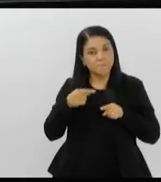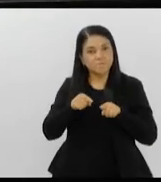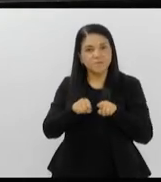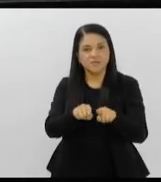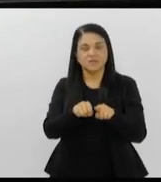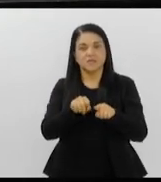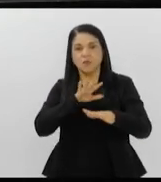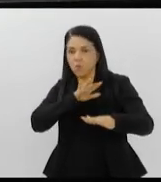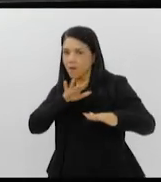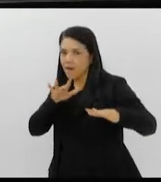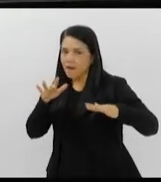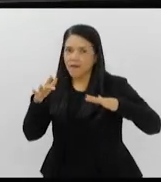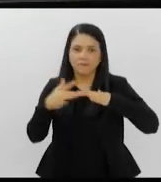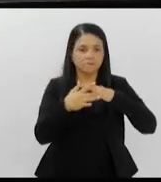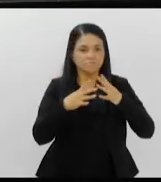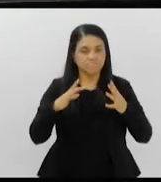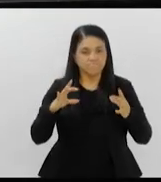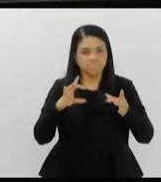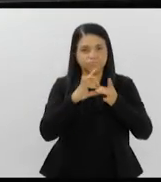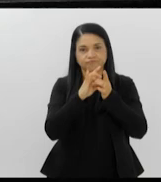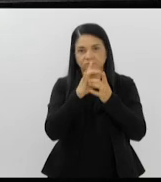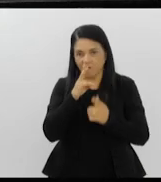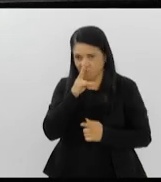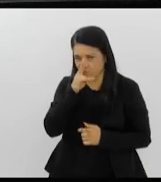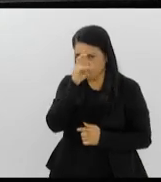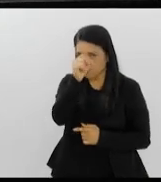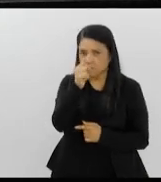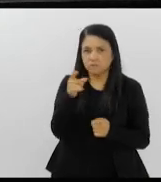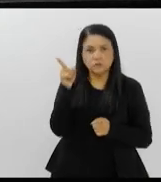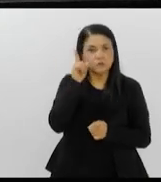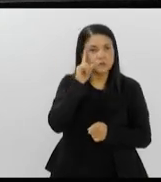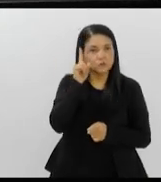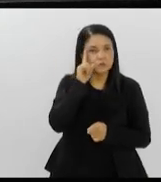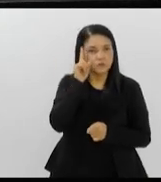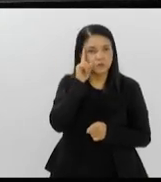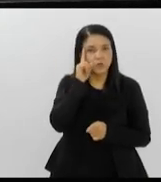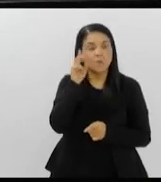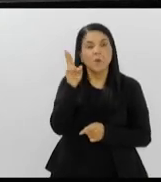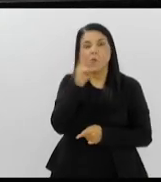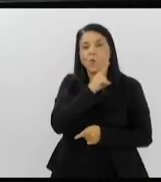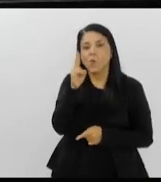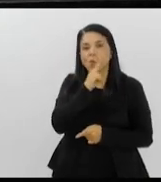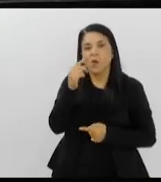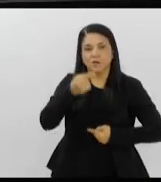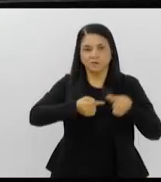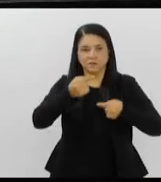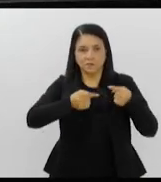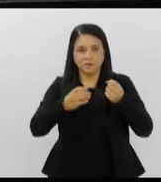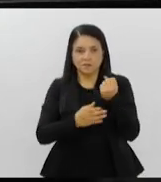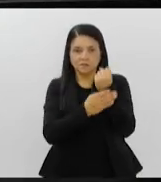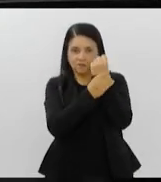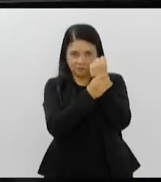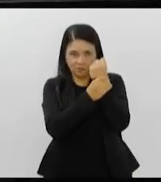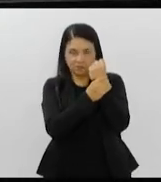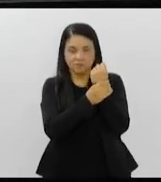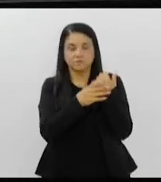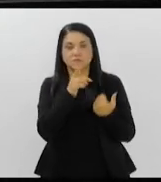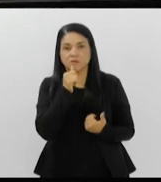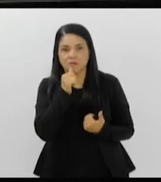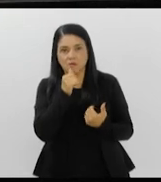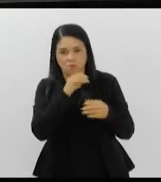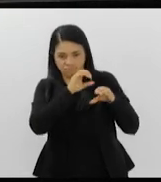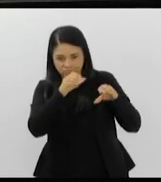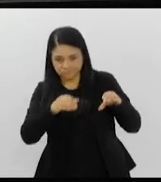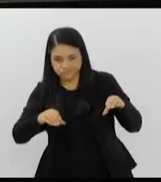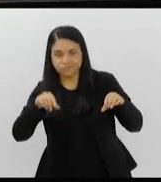que vem se fortalecendo mais e mais a cada dia, até pela urgência do debate da segurança hídrica. Então, falamos